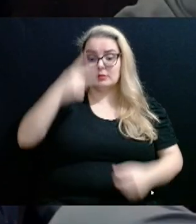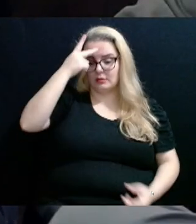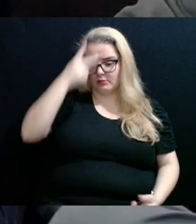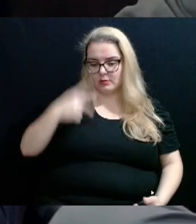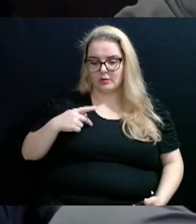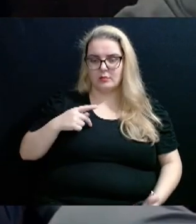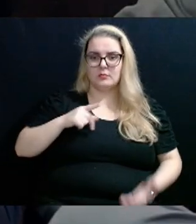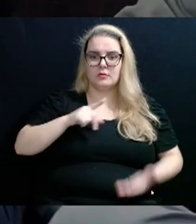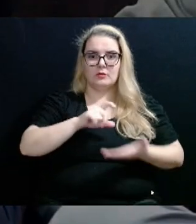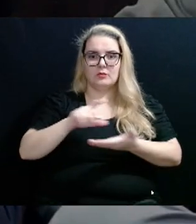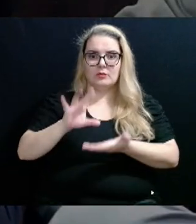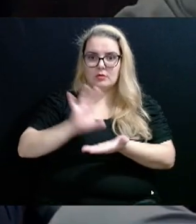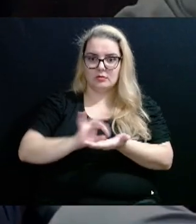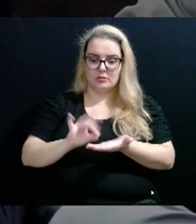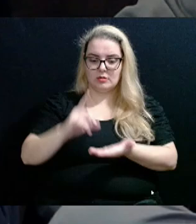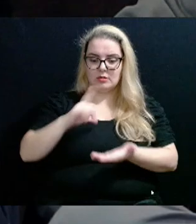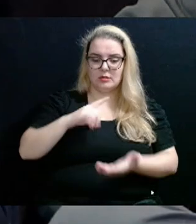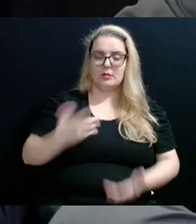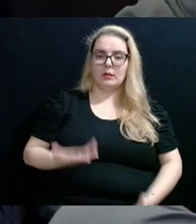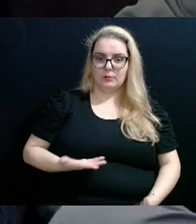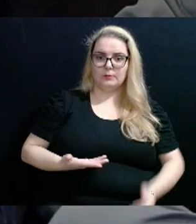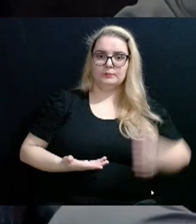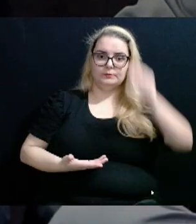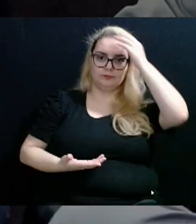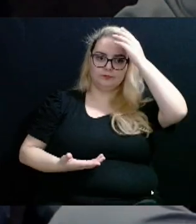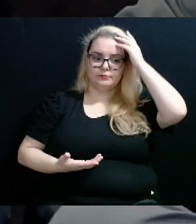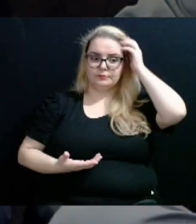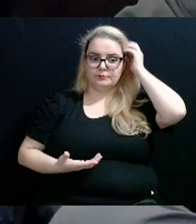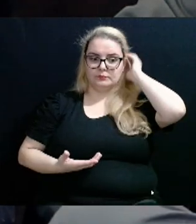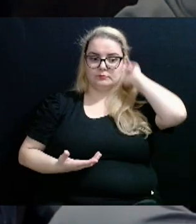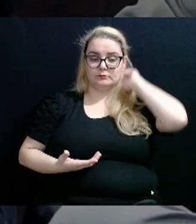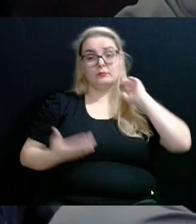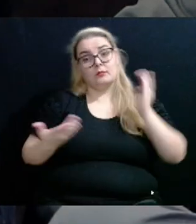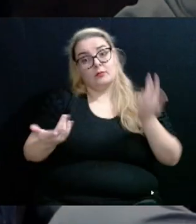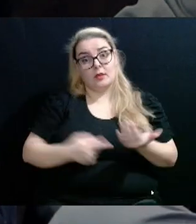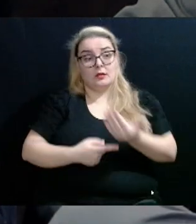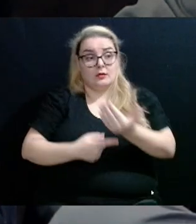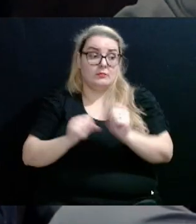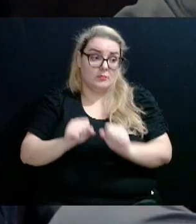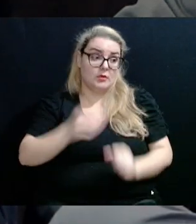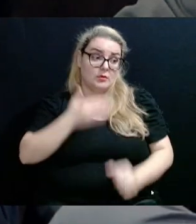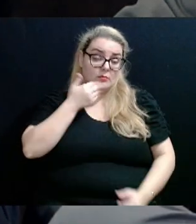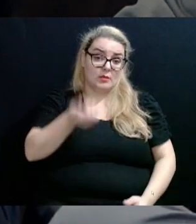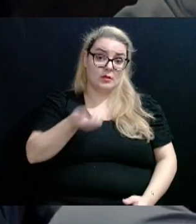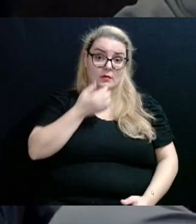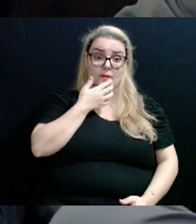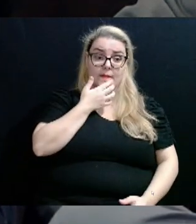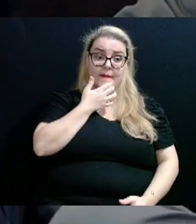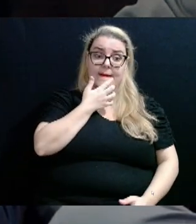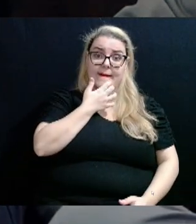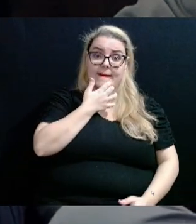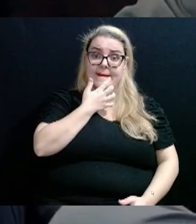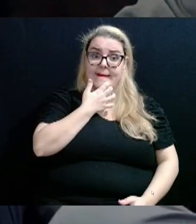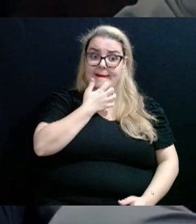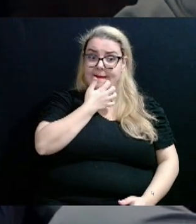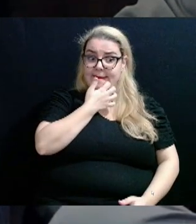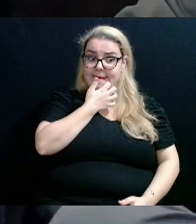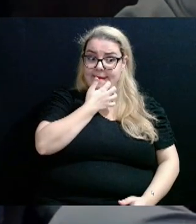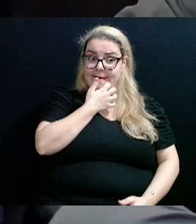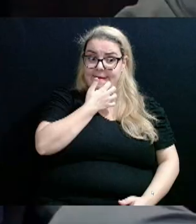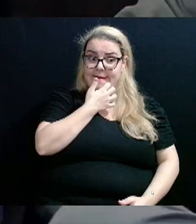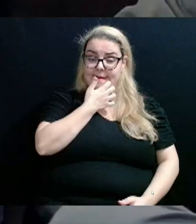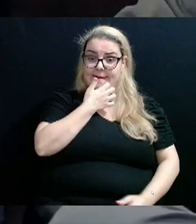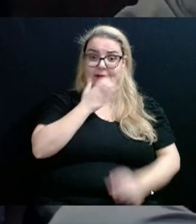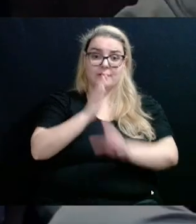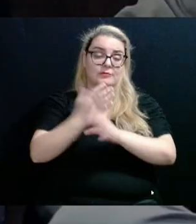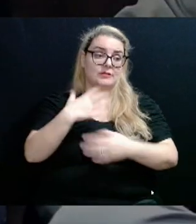que com a tecnologia isso pode vir melhorando, né? Você pode encontrar algumas formas diferentes de deixar